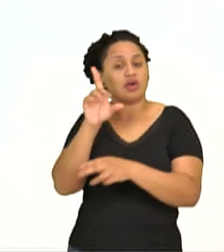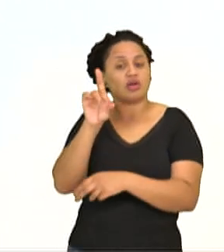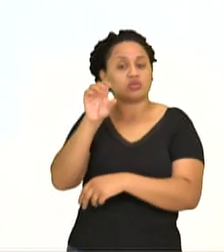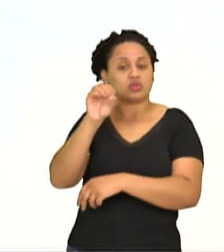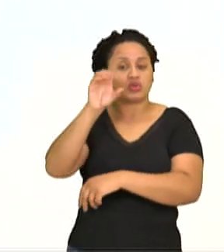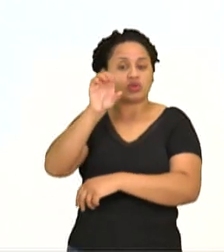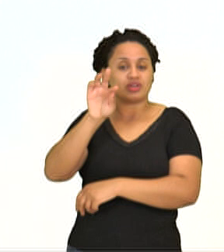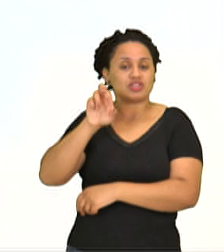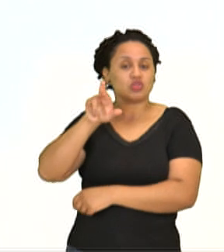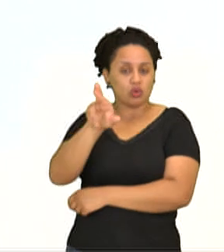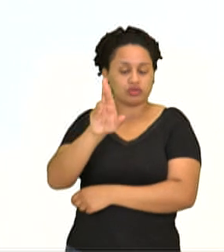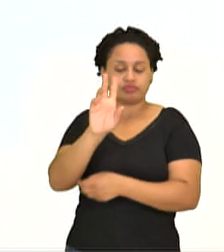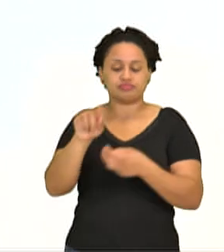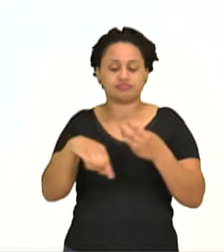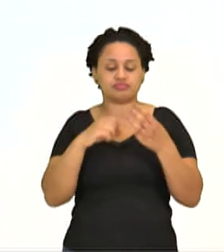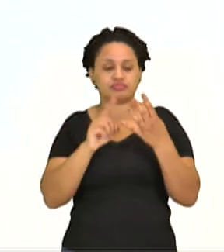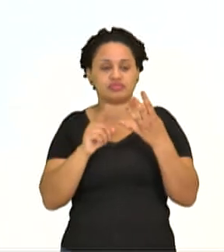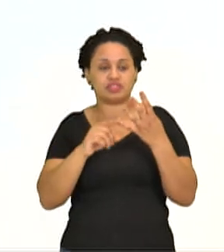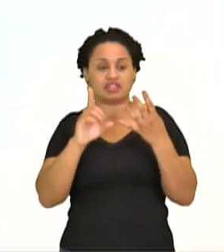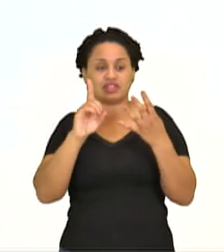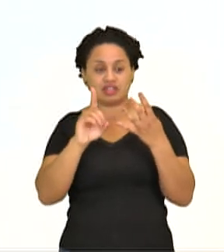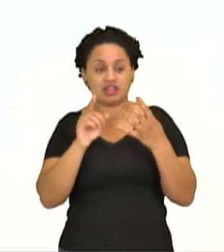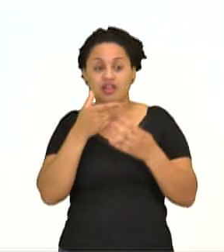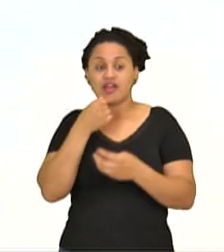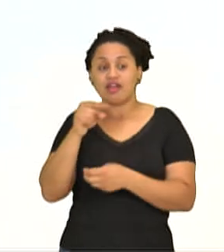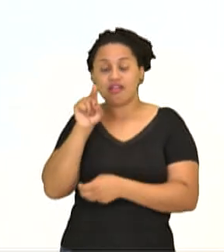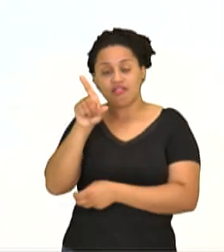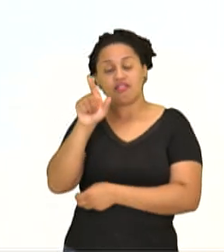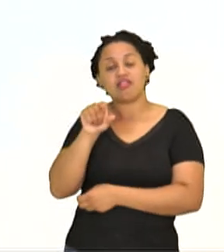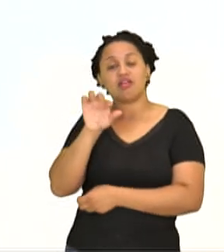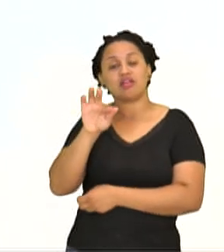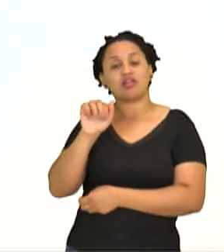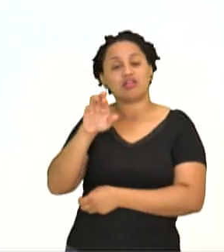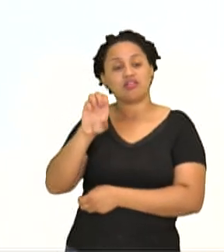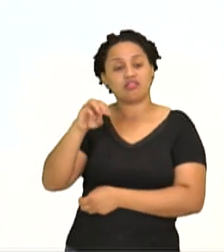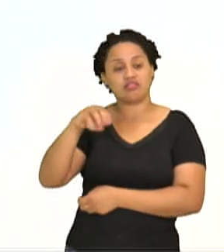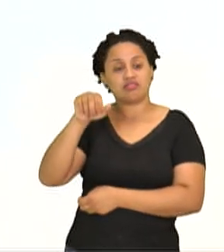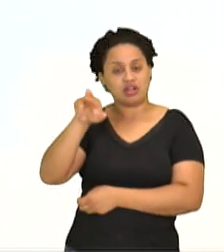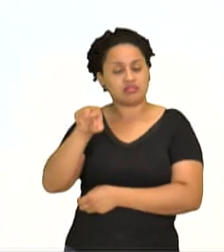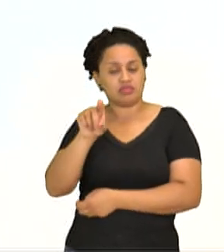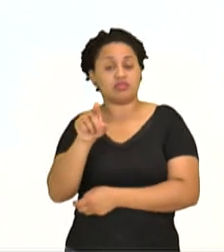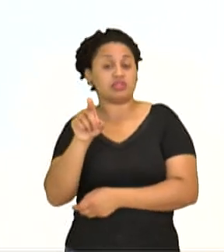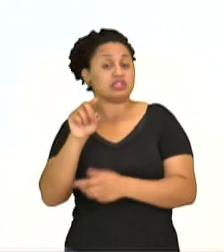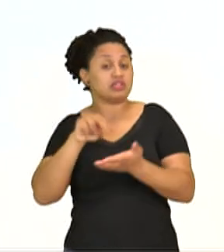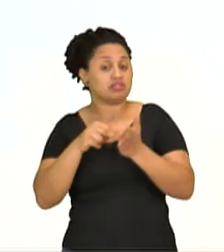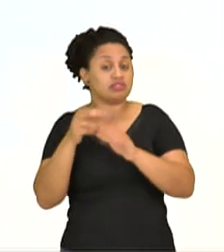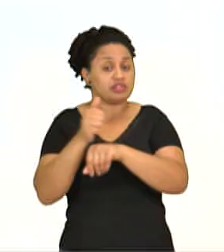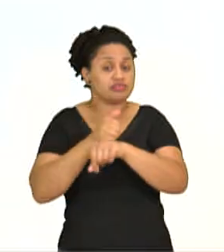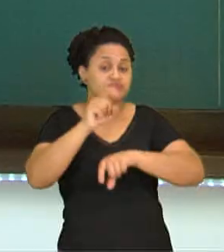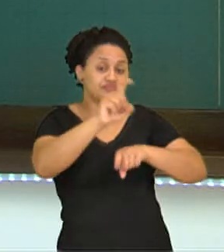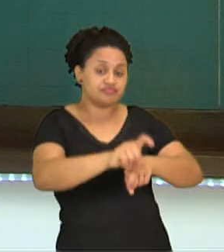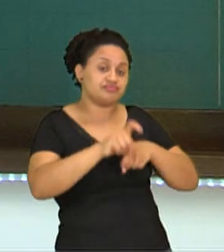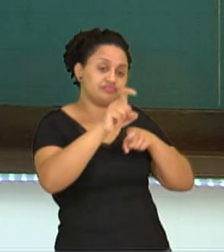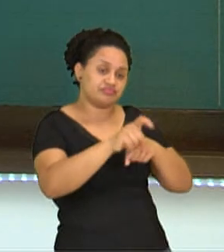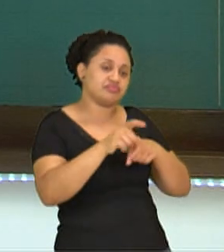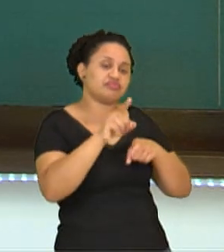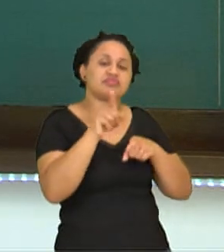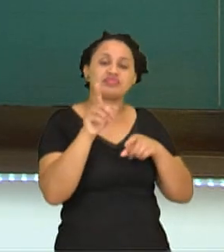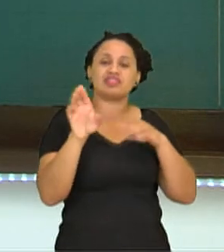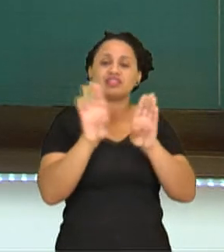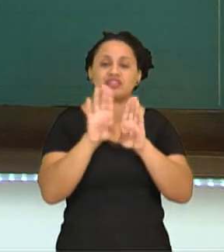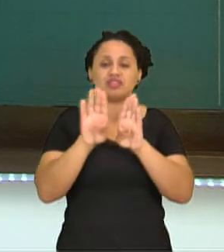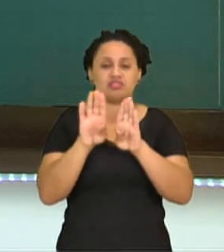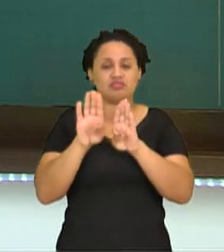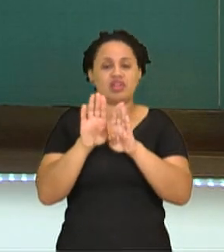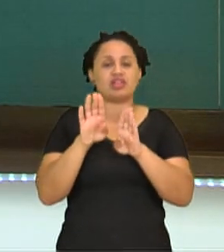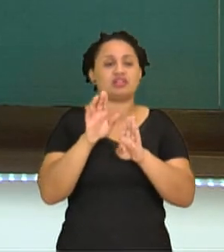mesmo jeito. He is a farmer. Ele é um fazendeiro. A mesma coisa. Se fôssemos